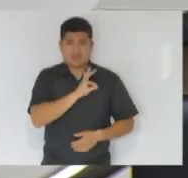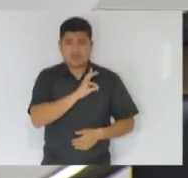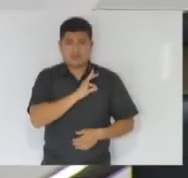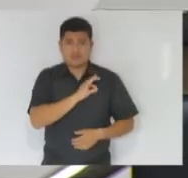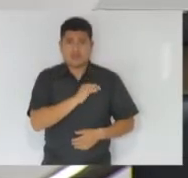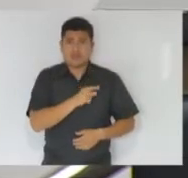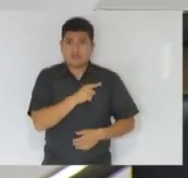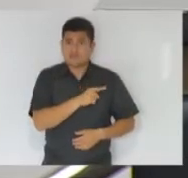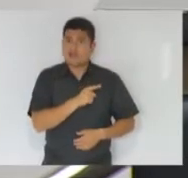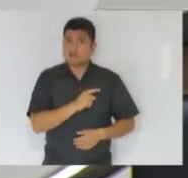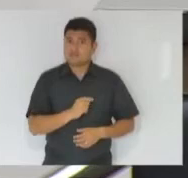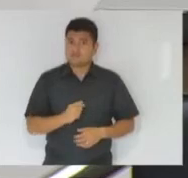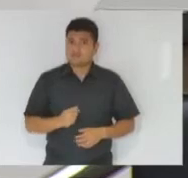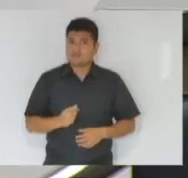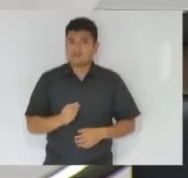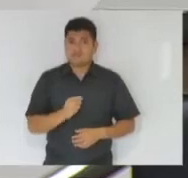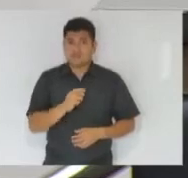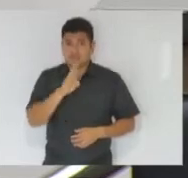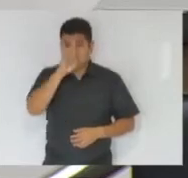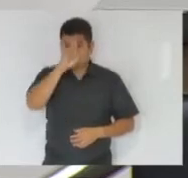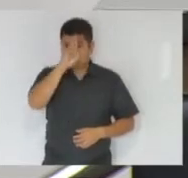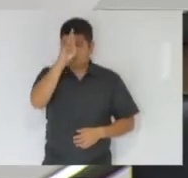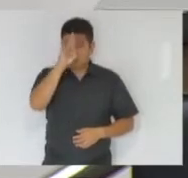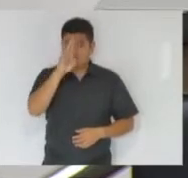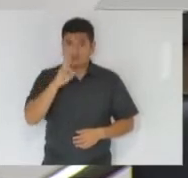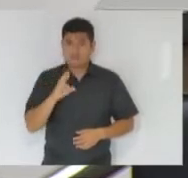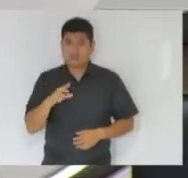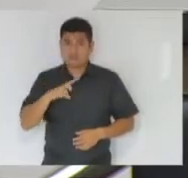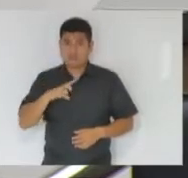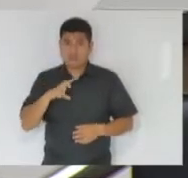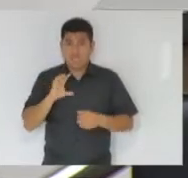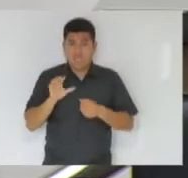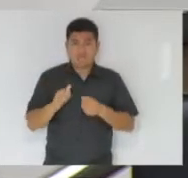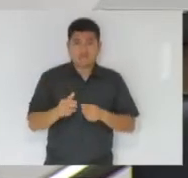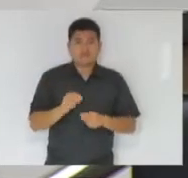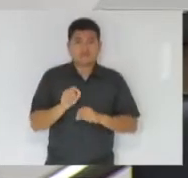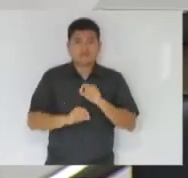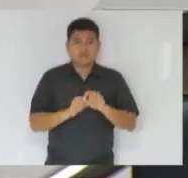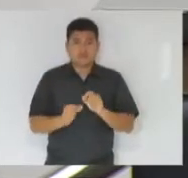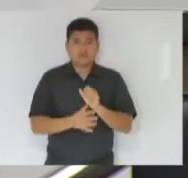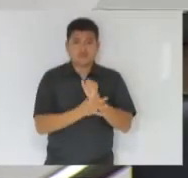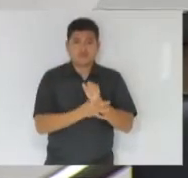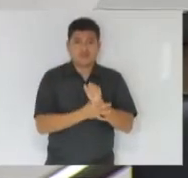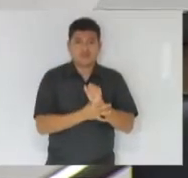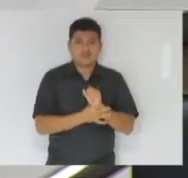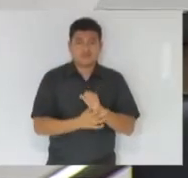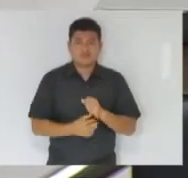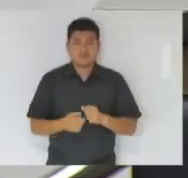patente, é um oficial que tem uma blindagem. E ela veio pedir apoio a mim, para que a gente possa conversar com o